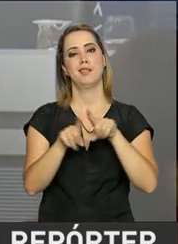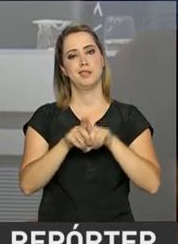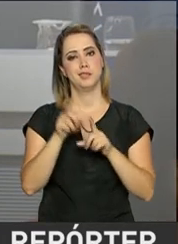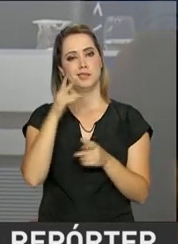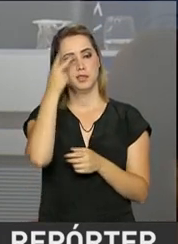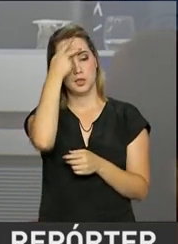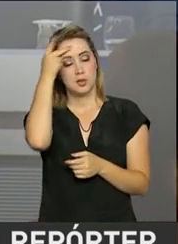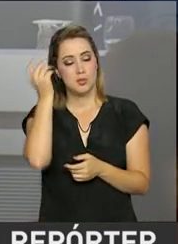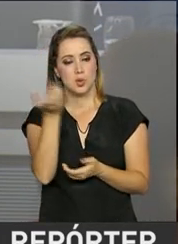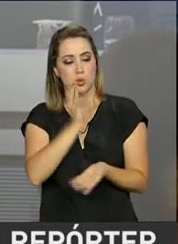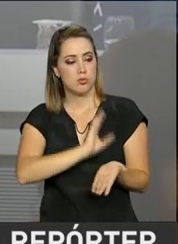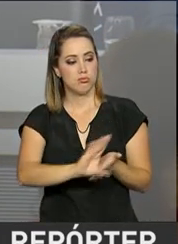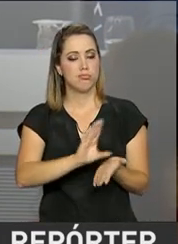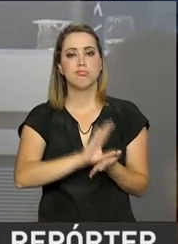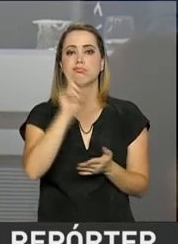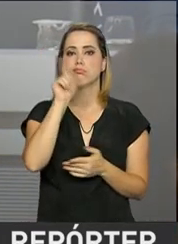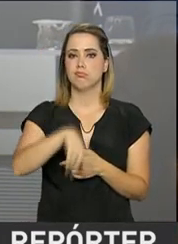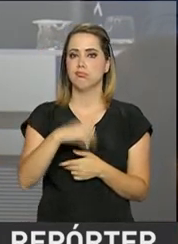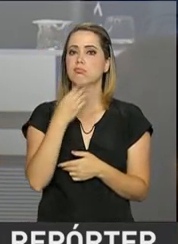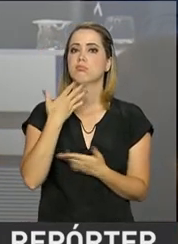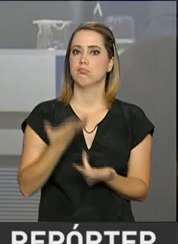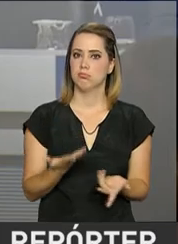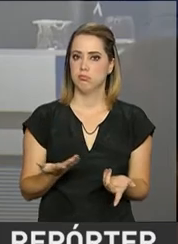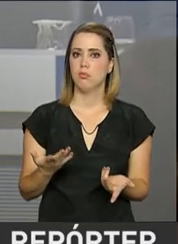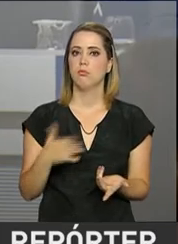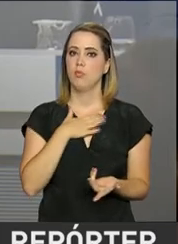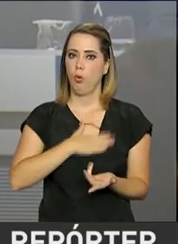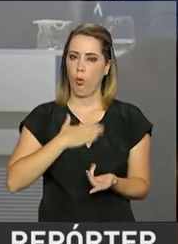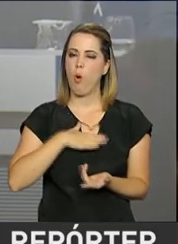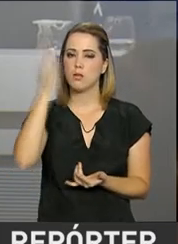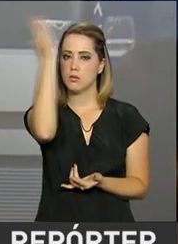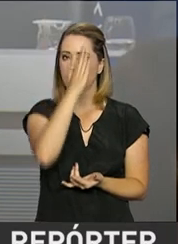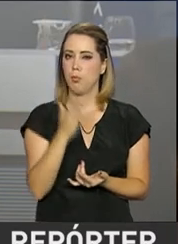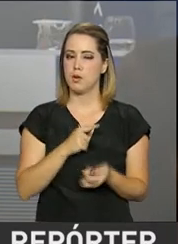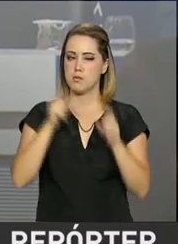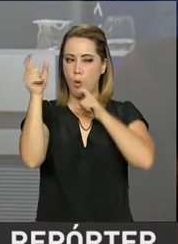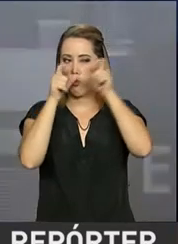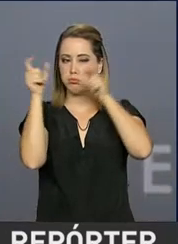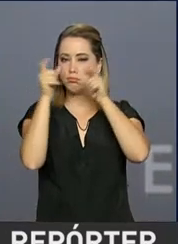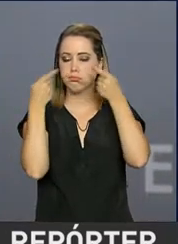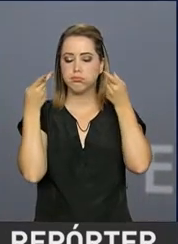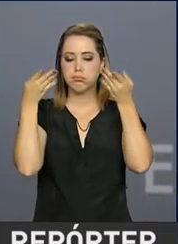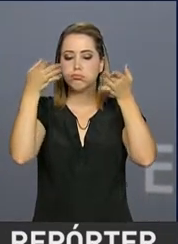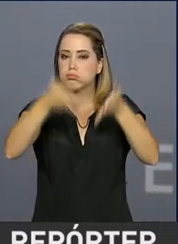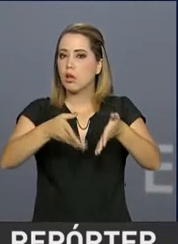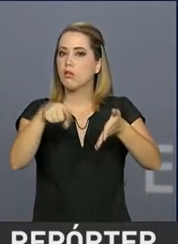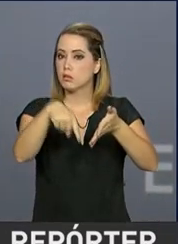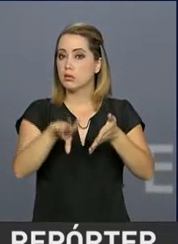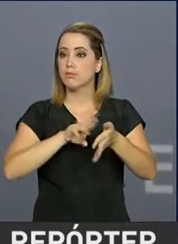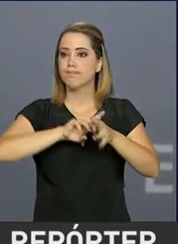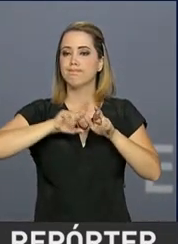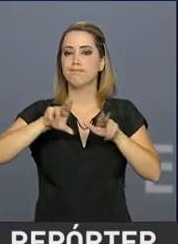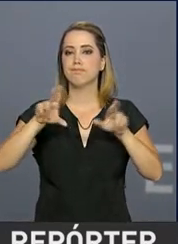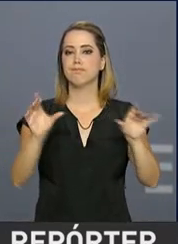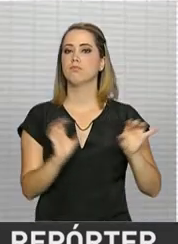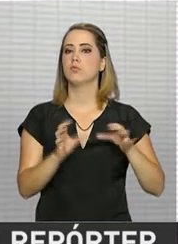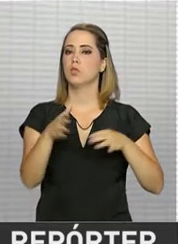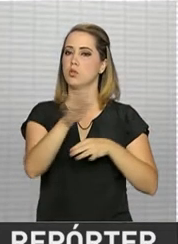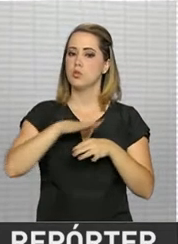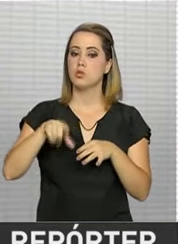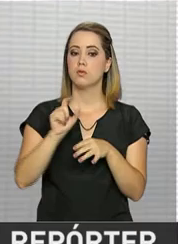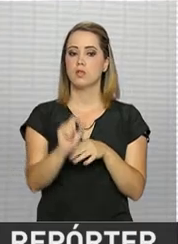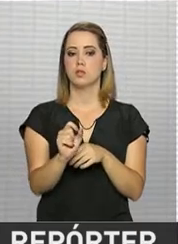em relação ao Brasil é bastante positivo e que o país desperta o interesse da comunidade internacional em diversos